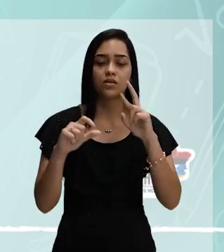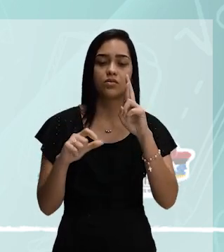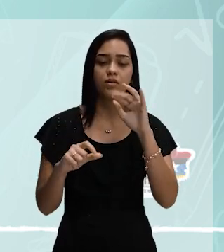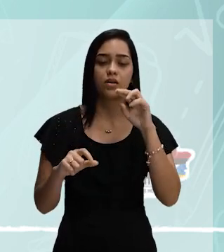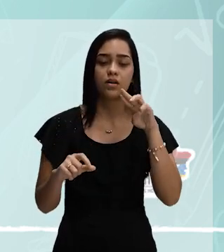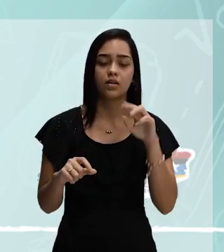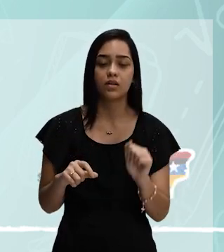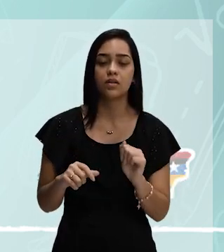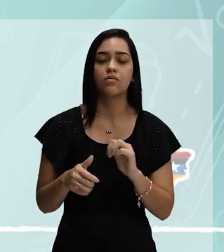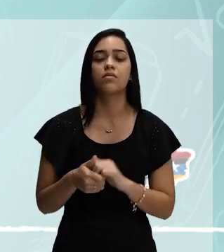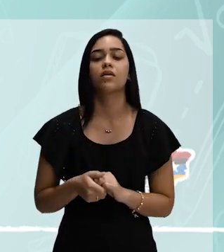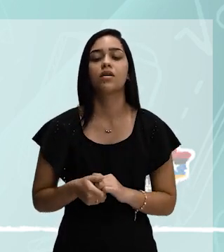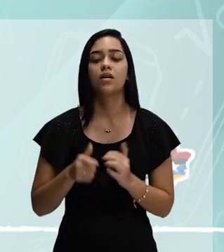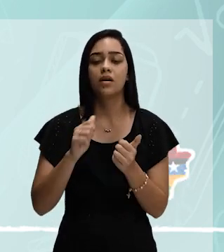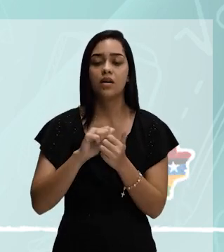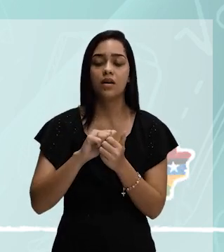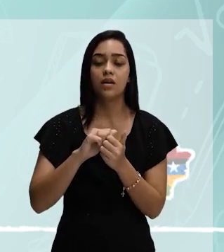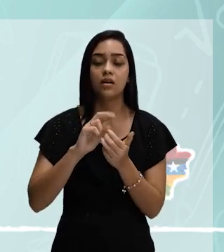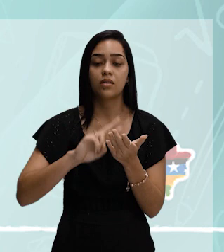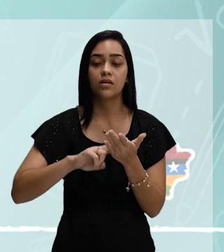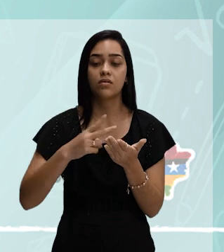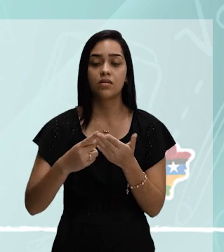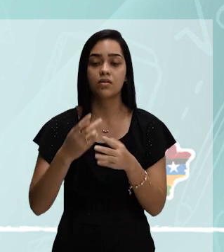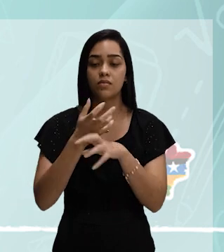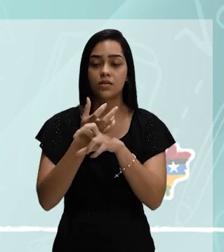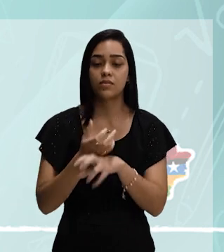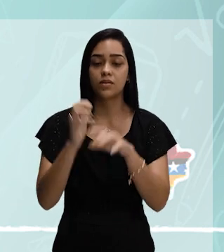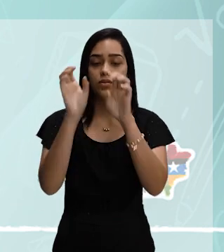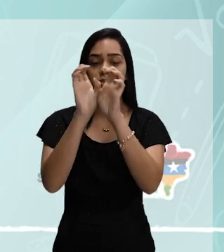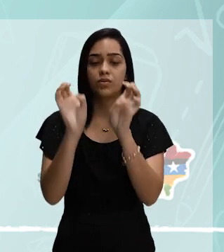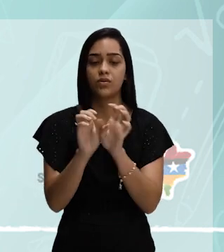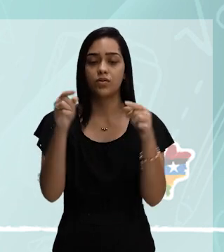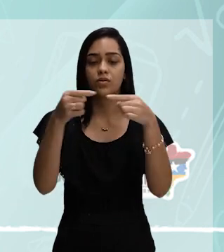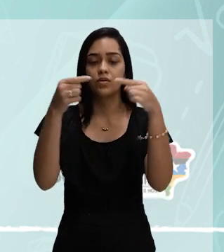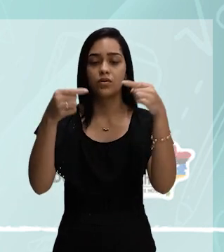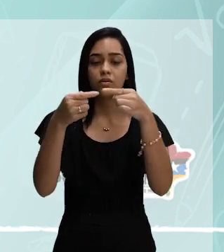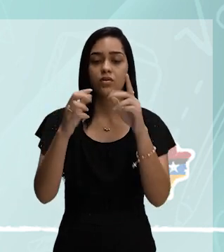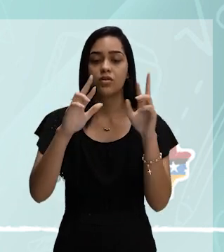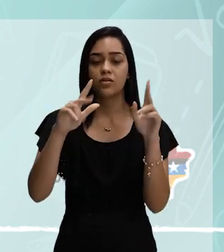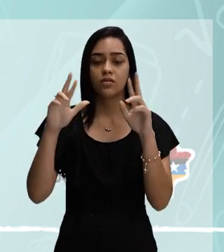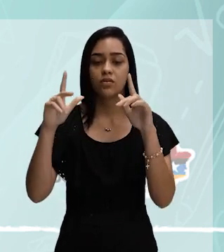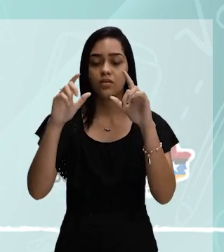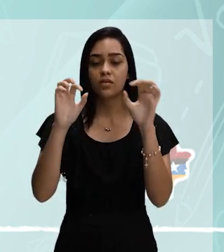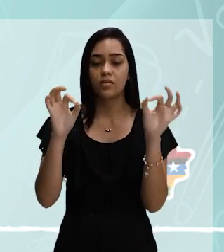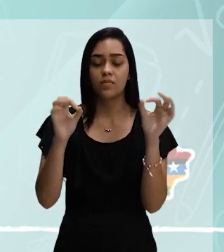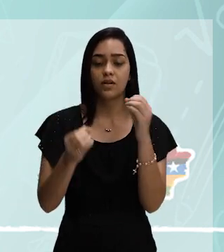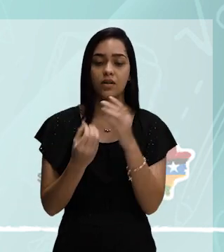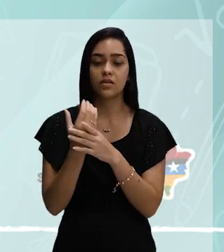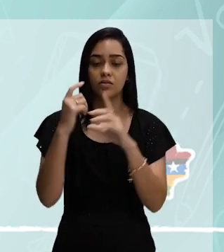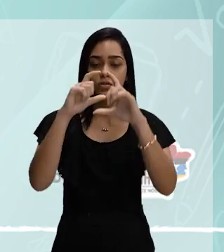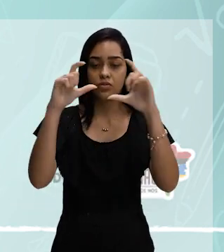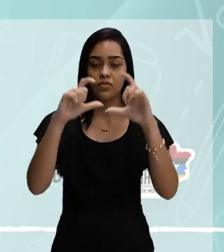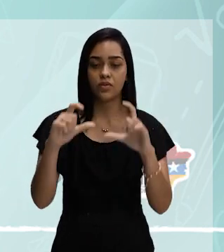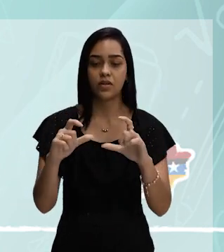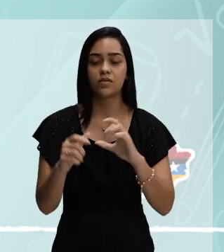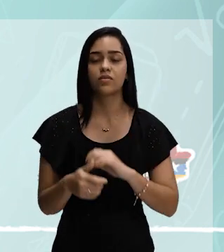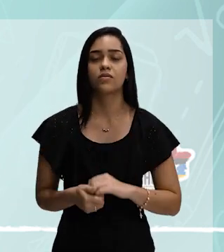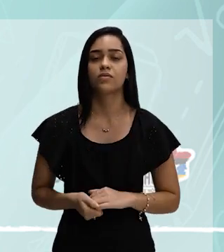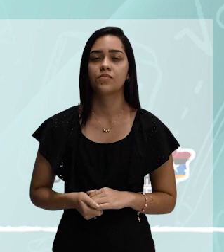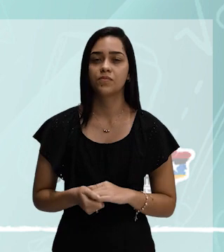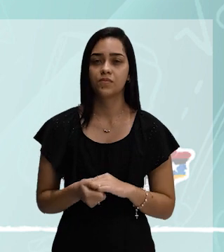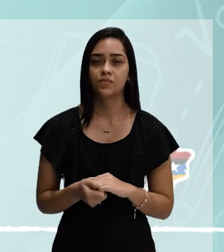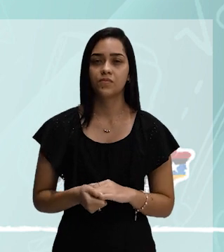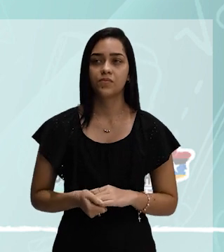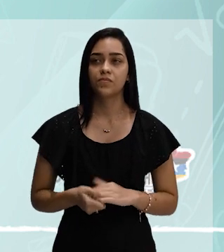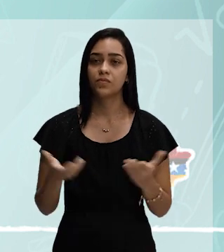a rima. A métrica é traduzida como uma disciplina na estrutura das combinações distintas para a formação de versos, rima, ritmo e